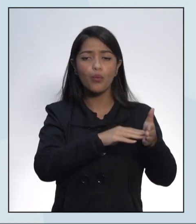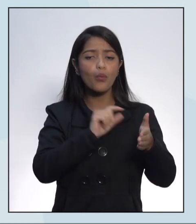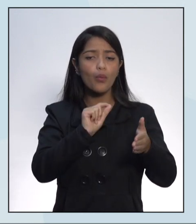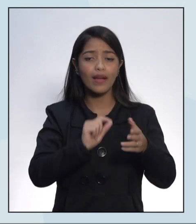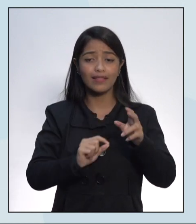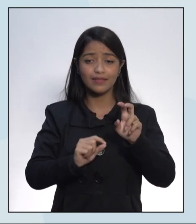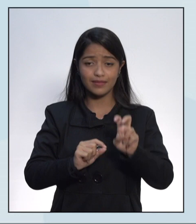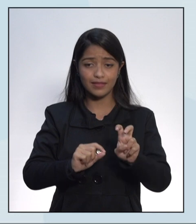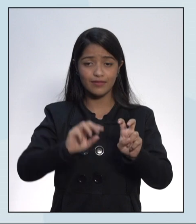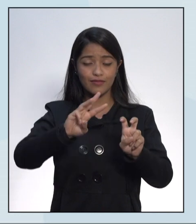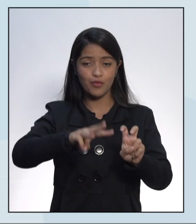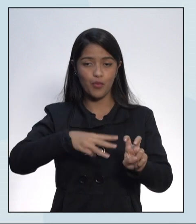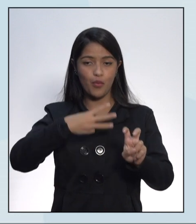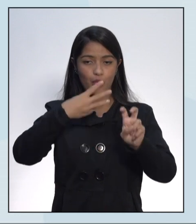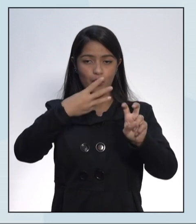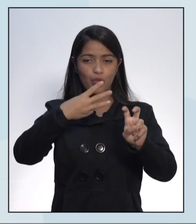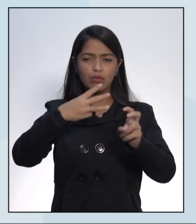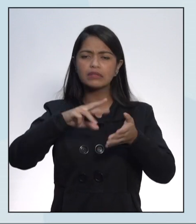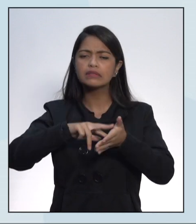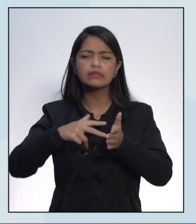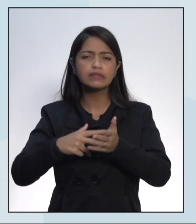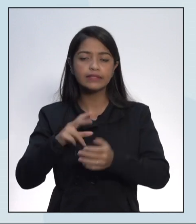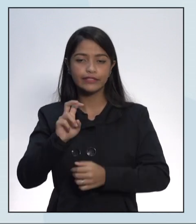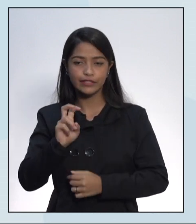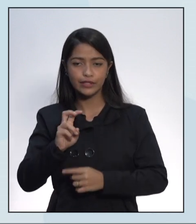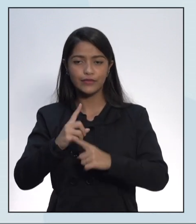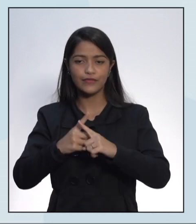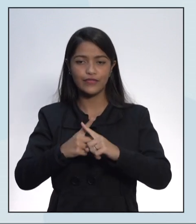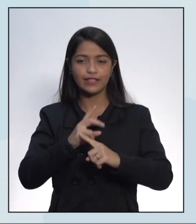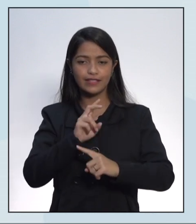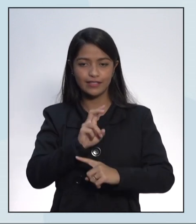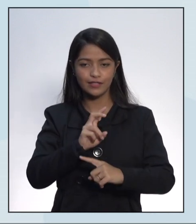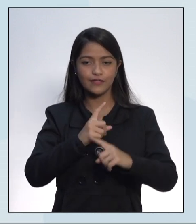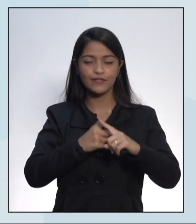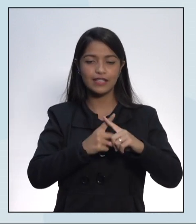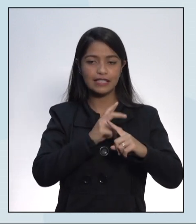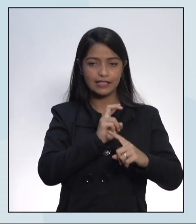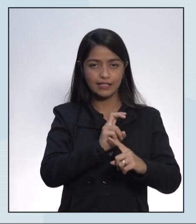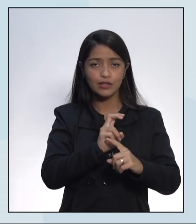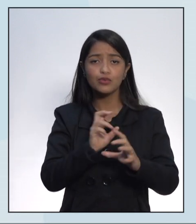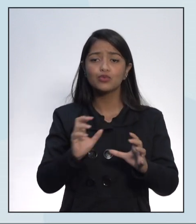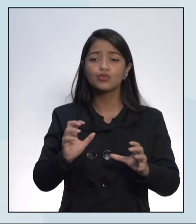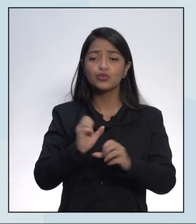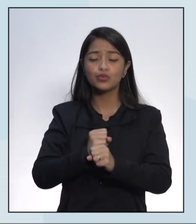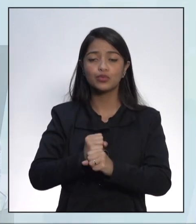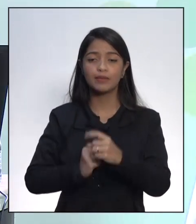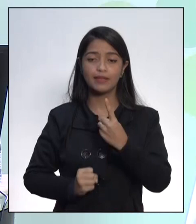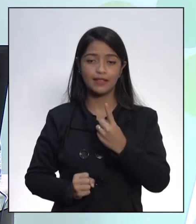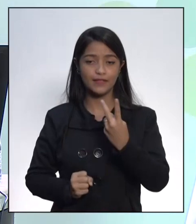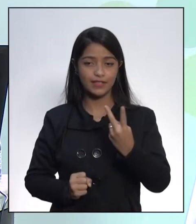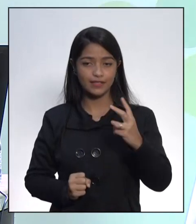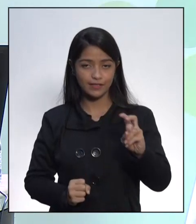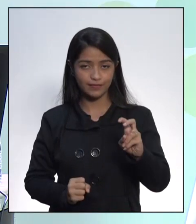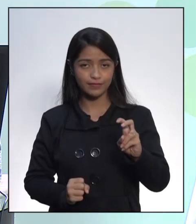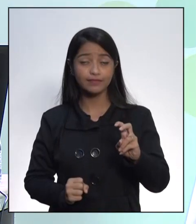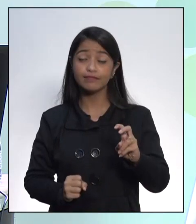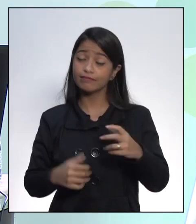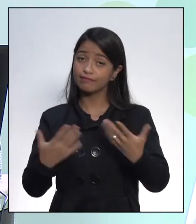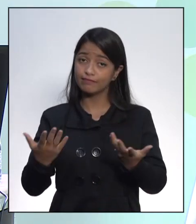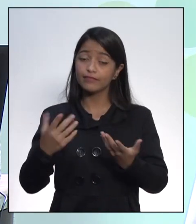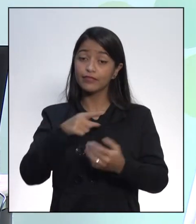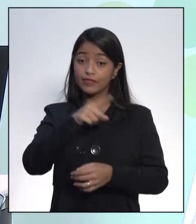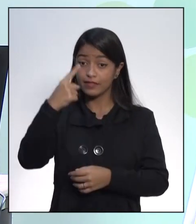seria 5 vezes 5 vezes 5, que daria 125. Bom, espero que vocês tenham recordado que a gente trabalhou